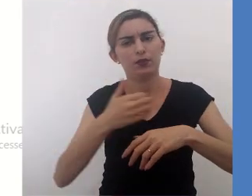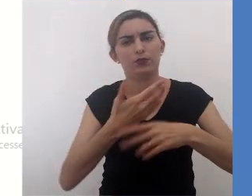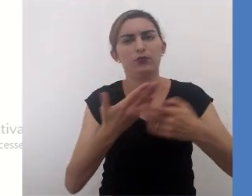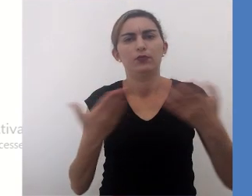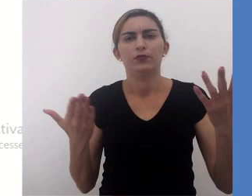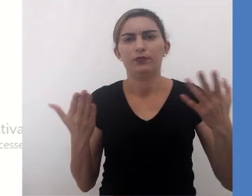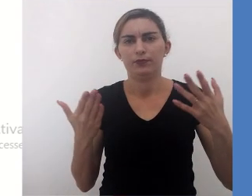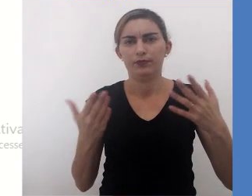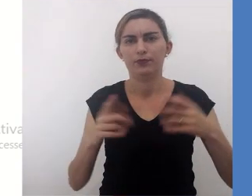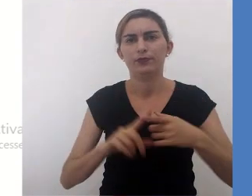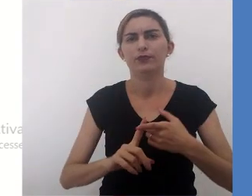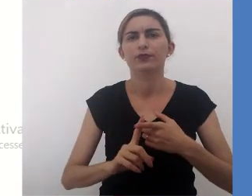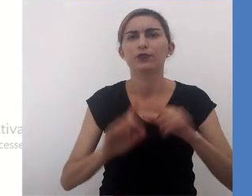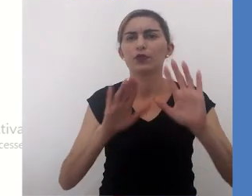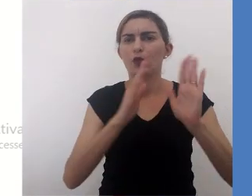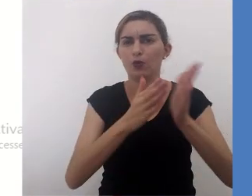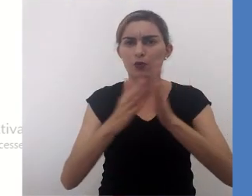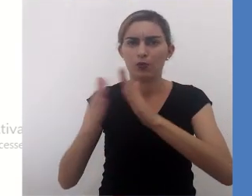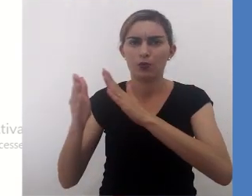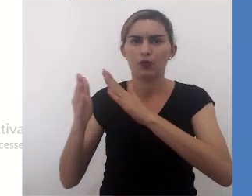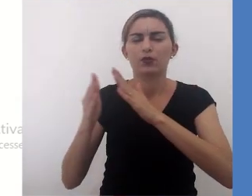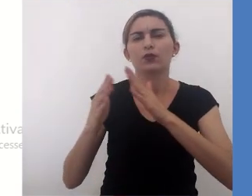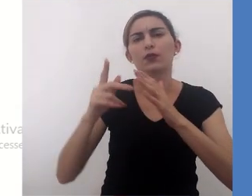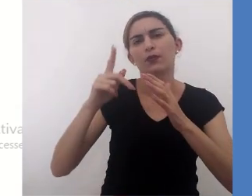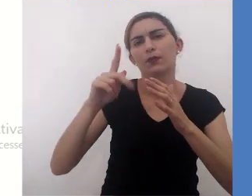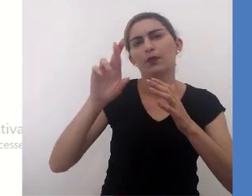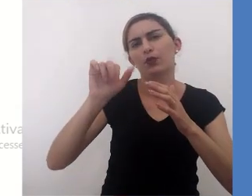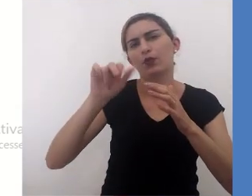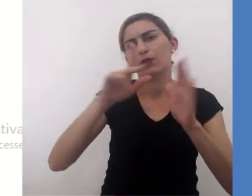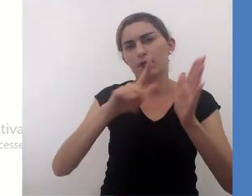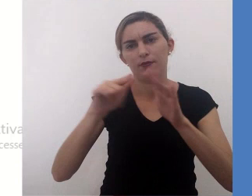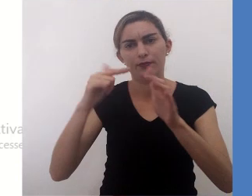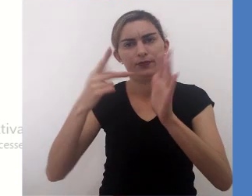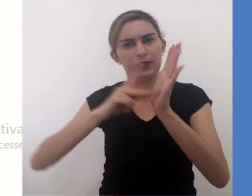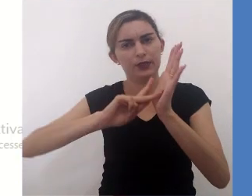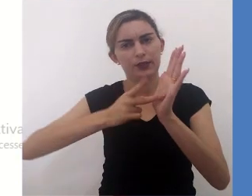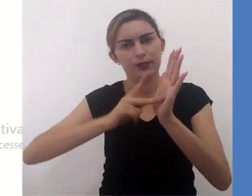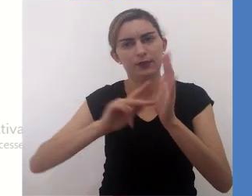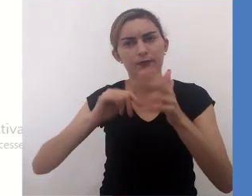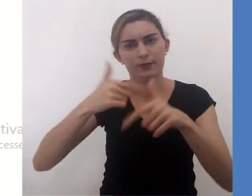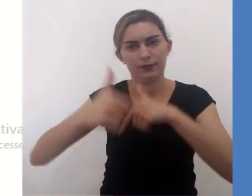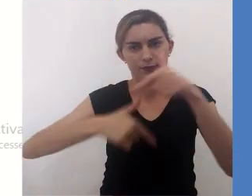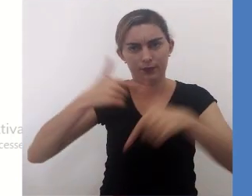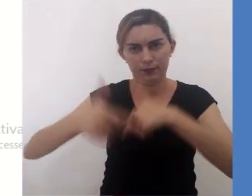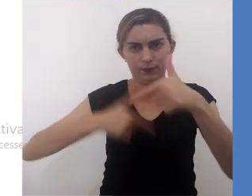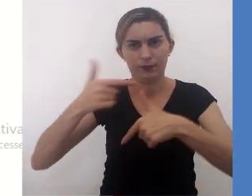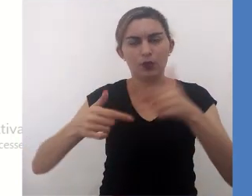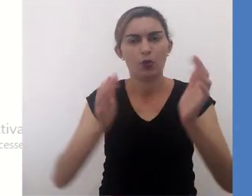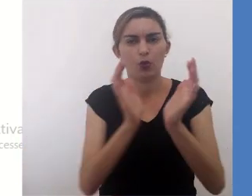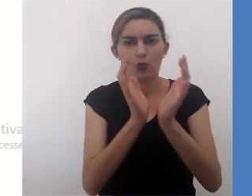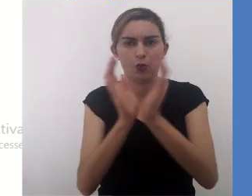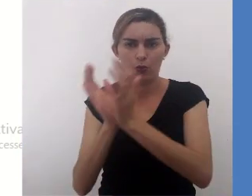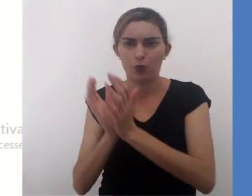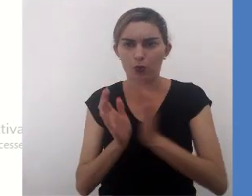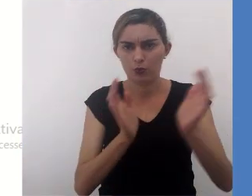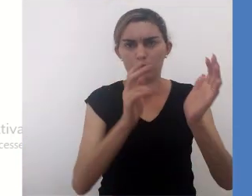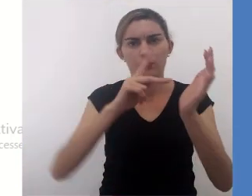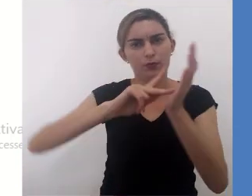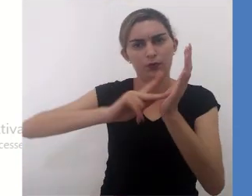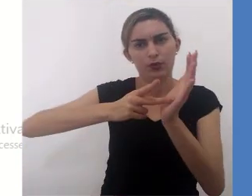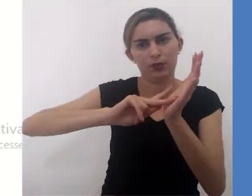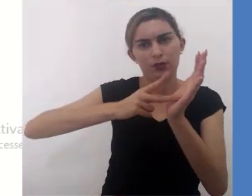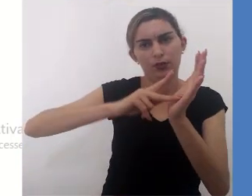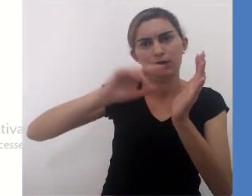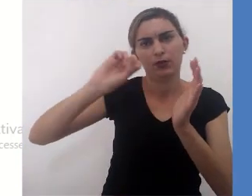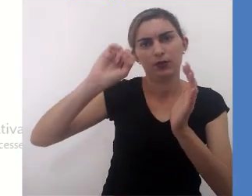né? Então aí vocês vão ter a organização proletária. Então os proletários vão se organizar em sindicato, né, que